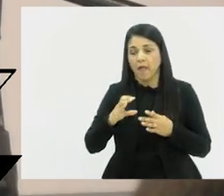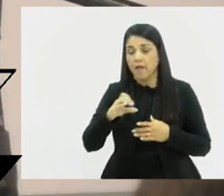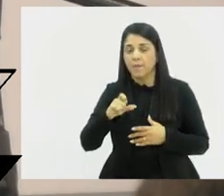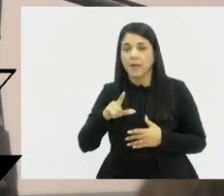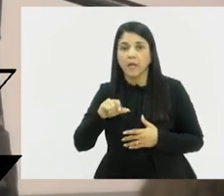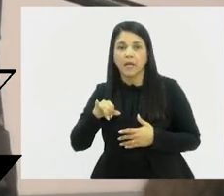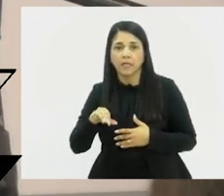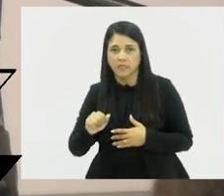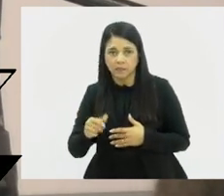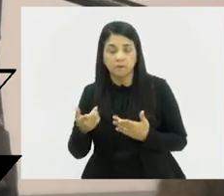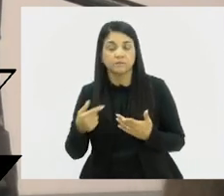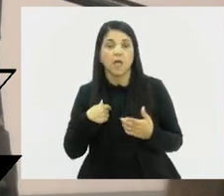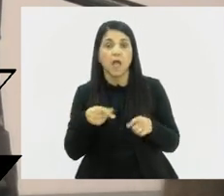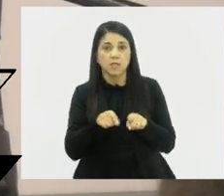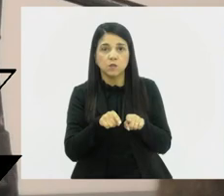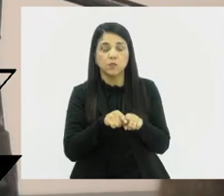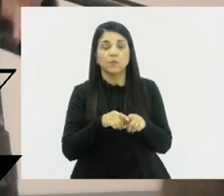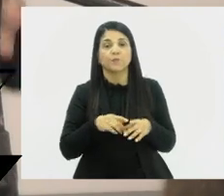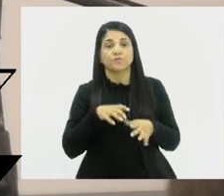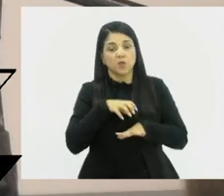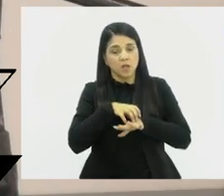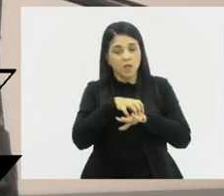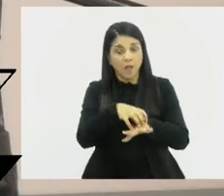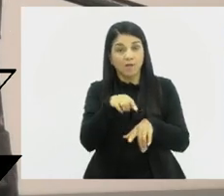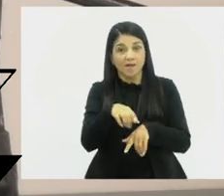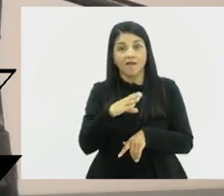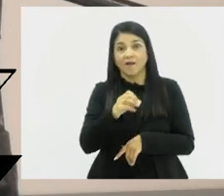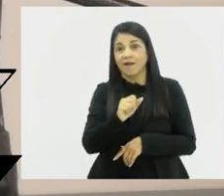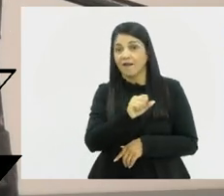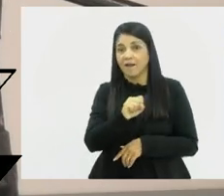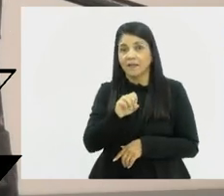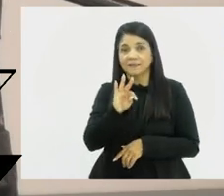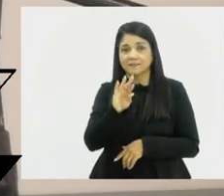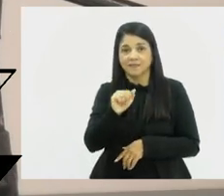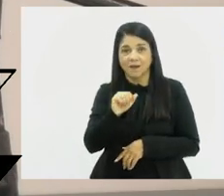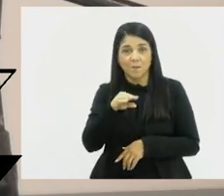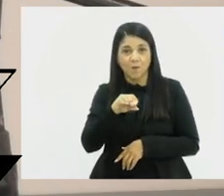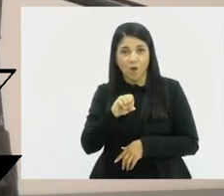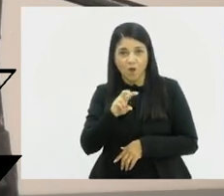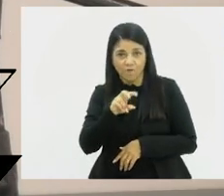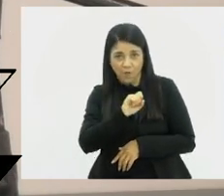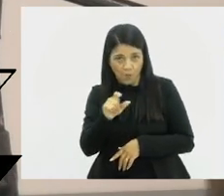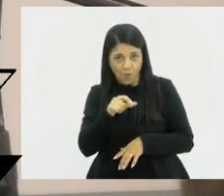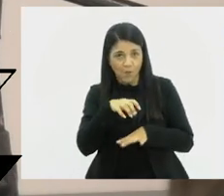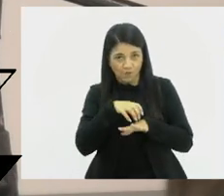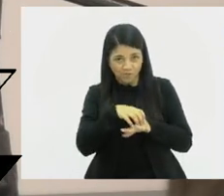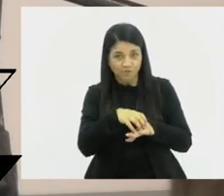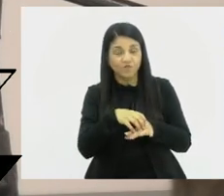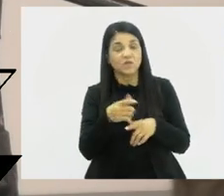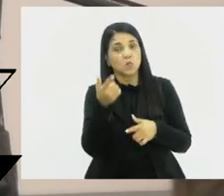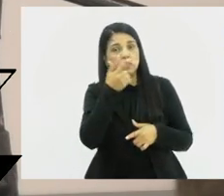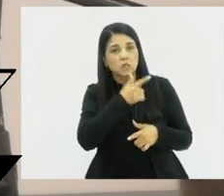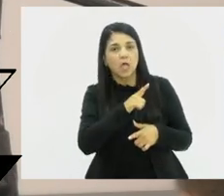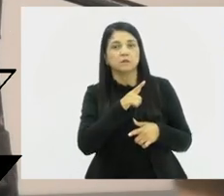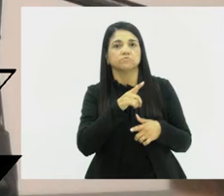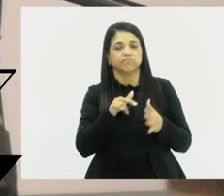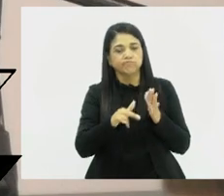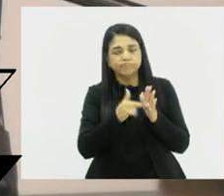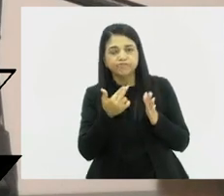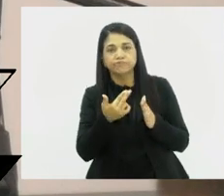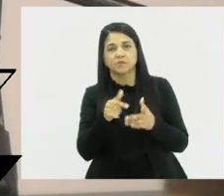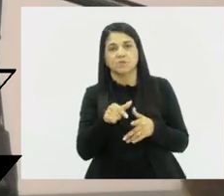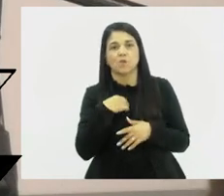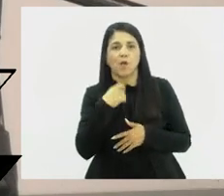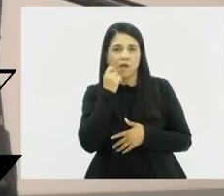estado ou com o próprio castramóvel e consegue fazer a castração. Lógico, nós temos que se